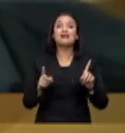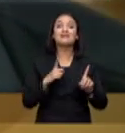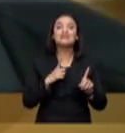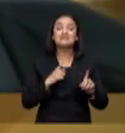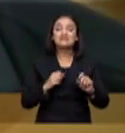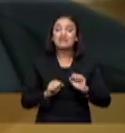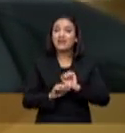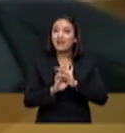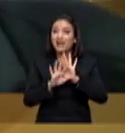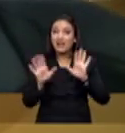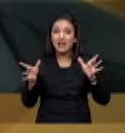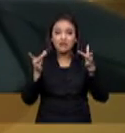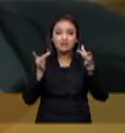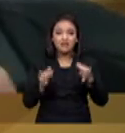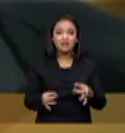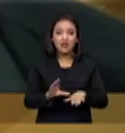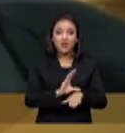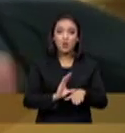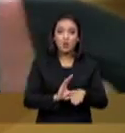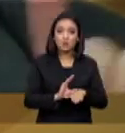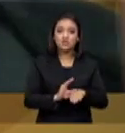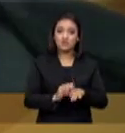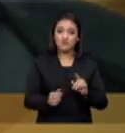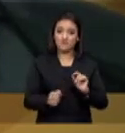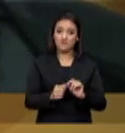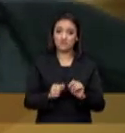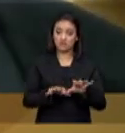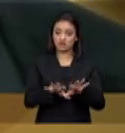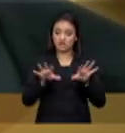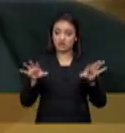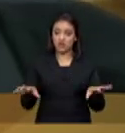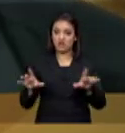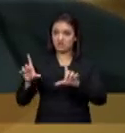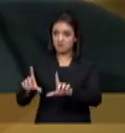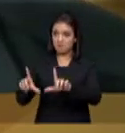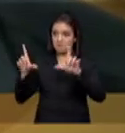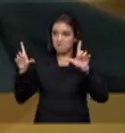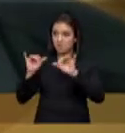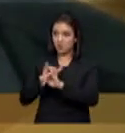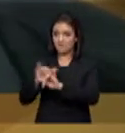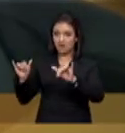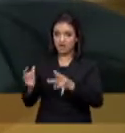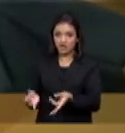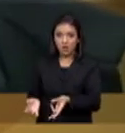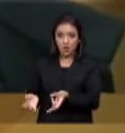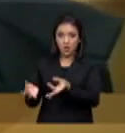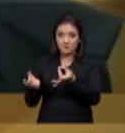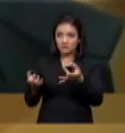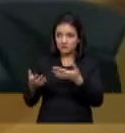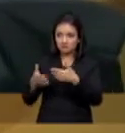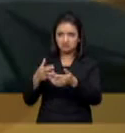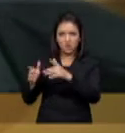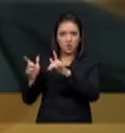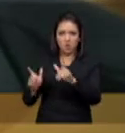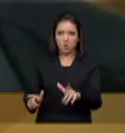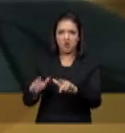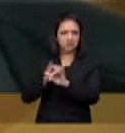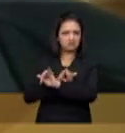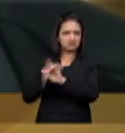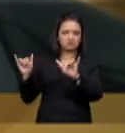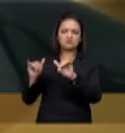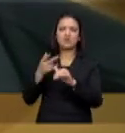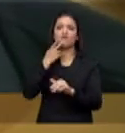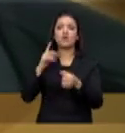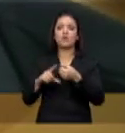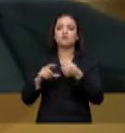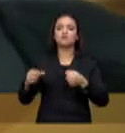é a Constituição, quando quer distinguir a propaganda comercial de outros espaços de comunicação, que ela diz no